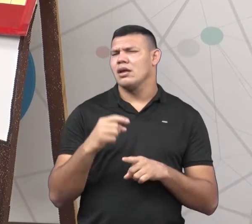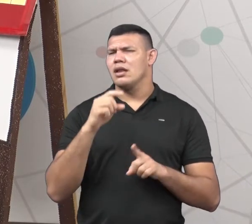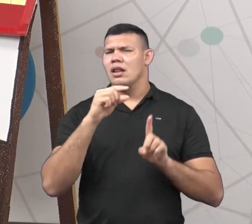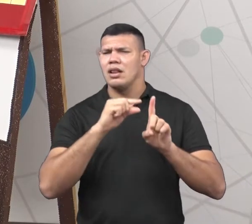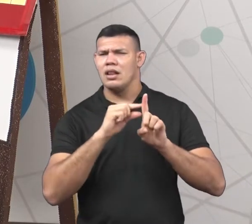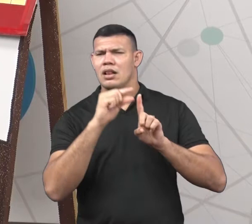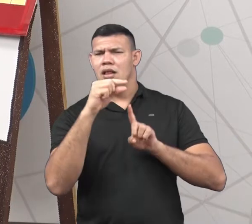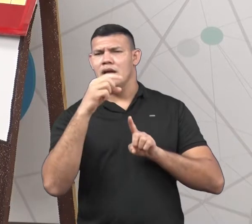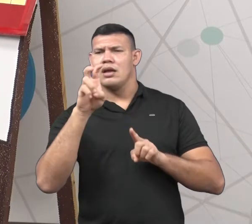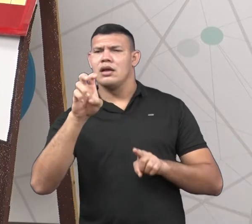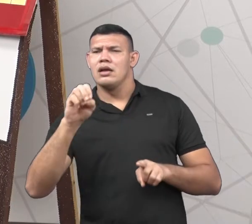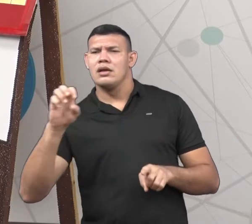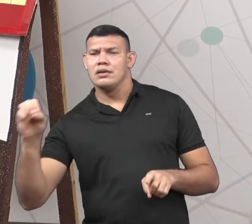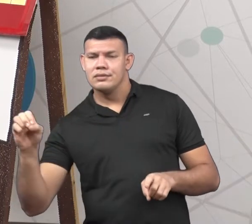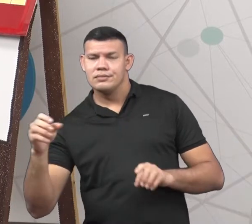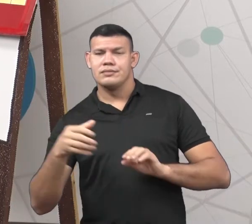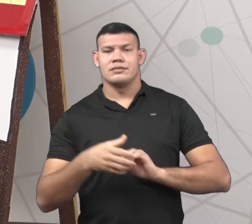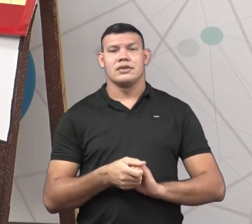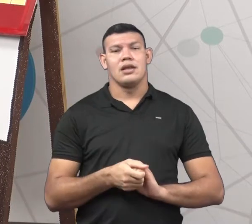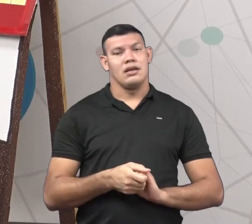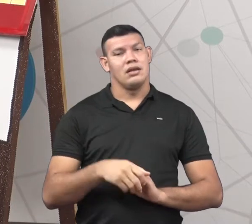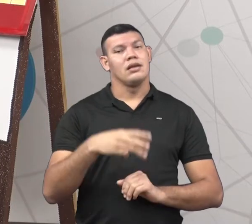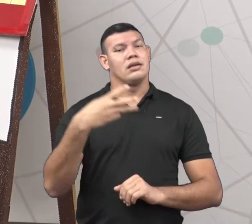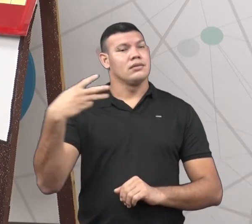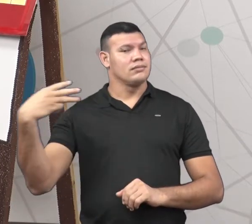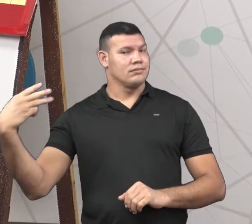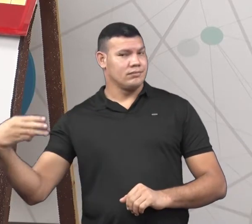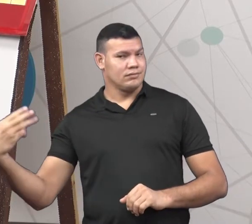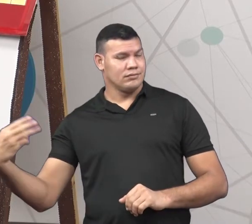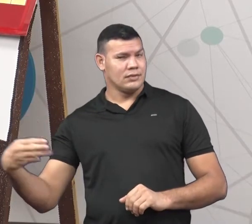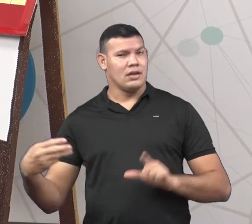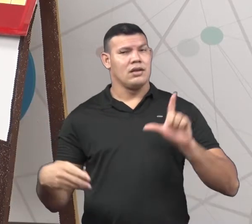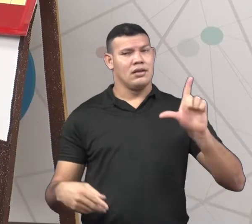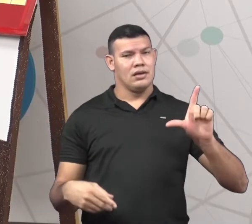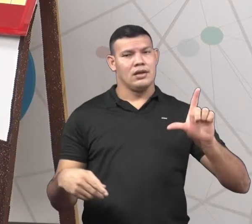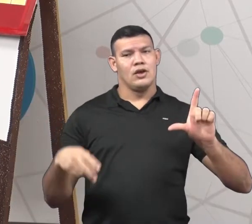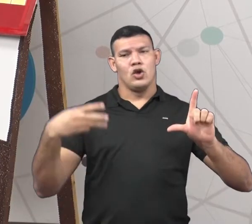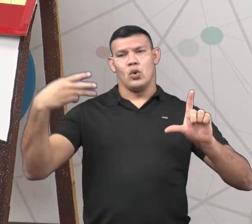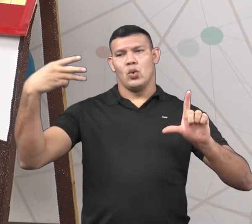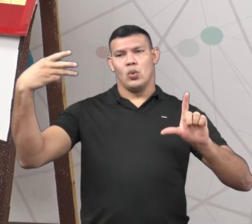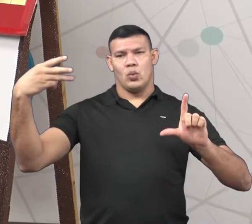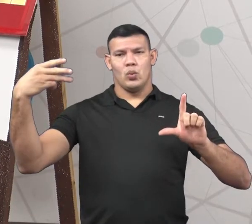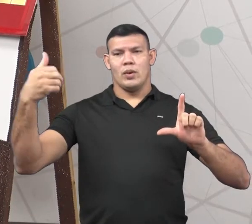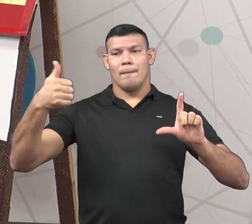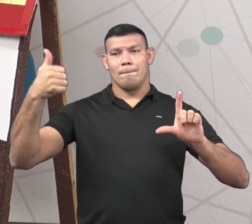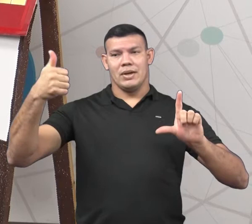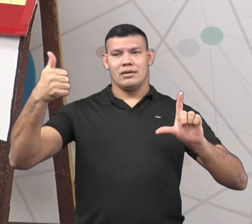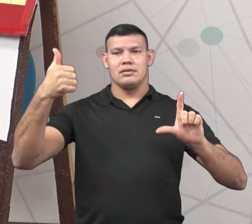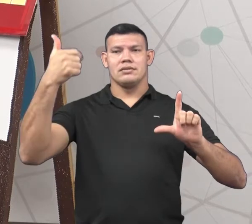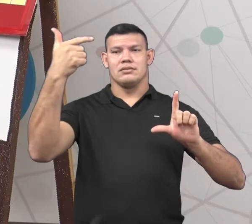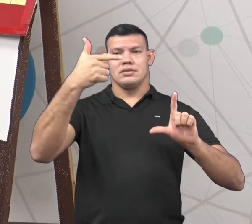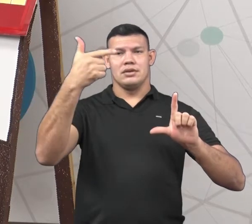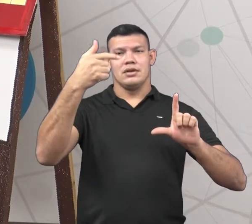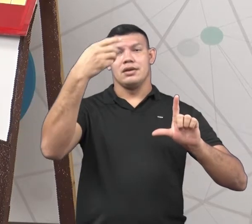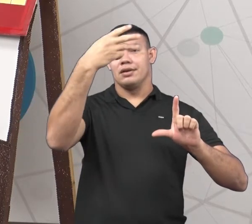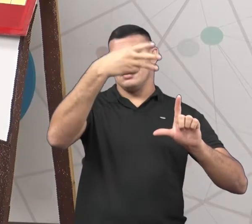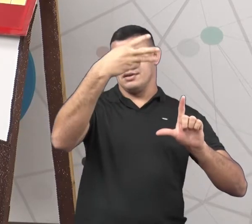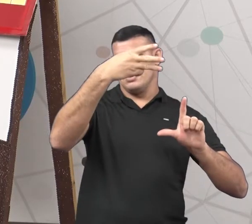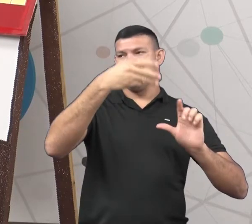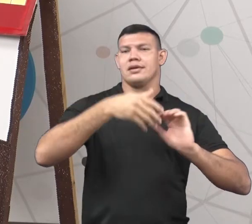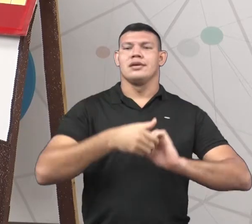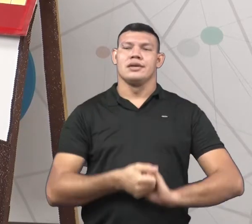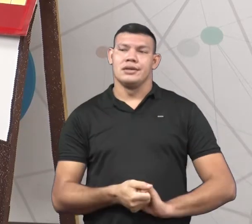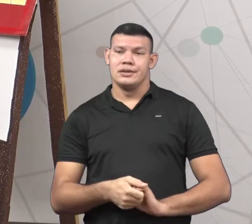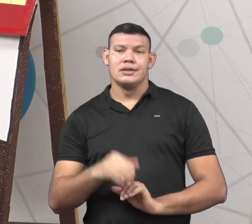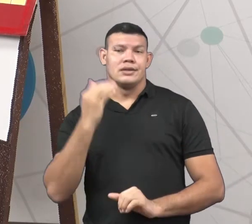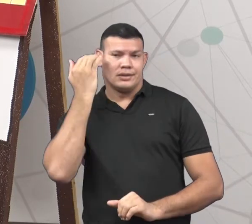ele está na terceira ordem das unidades simples das centenas, né? Unidade, dezena e centena.